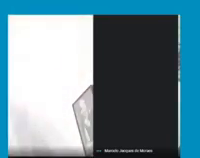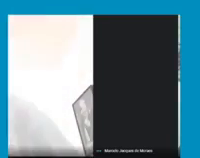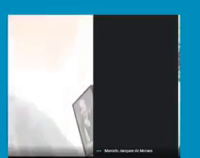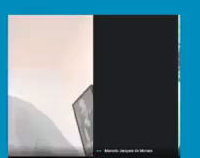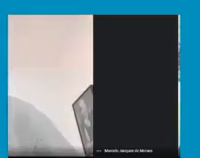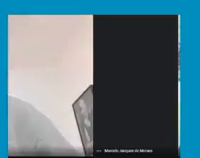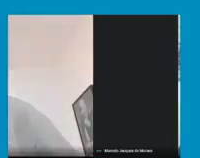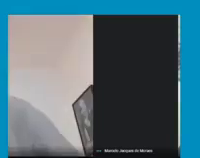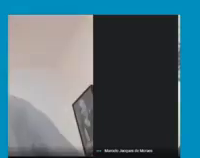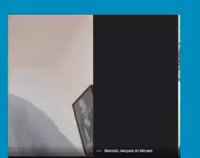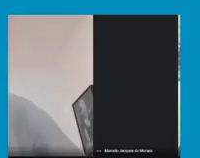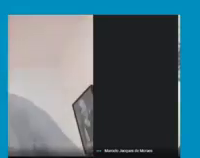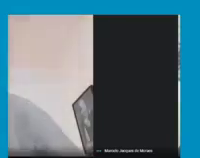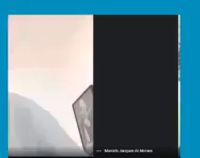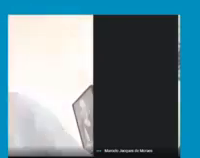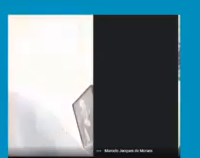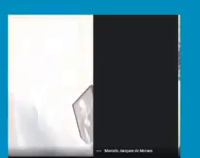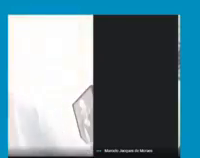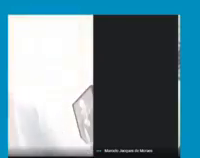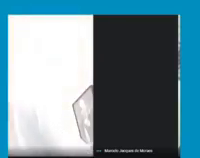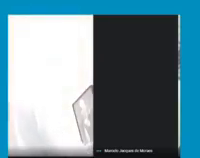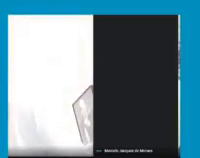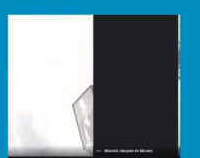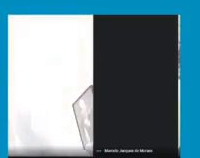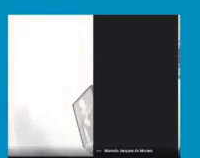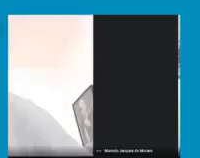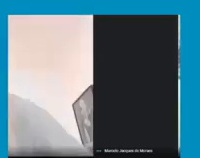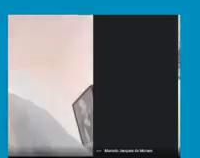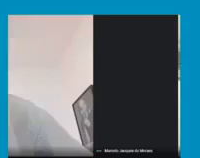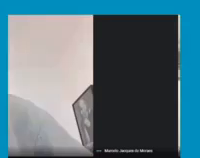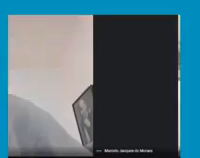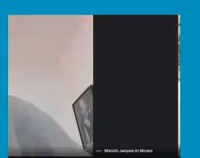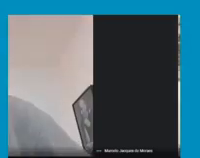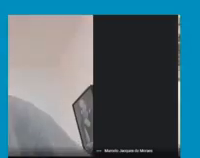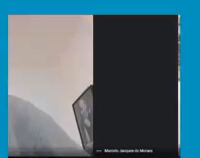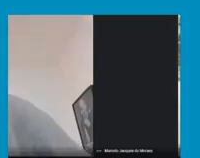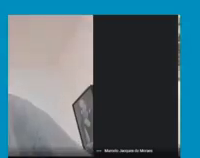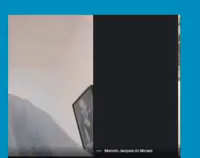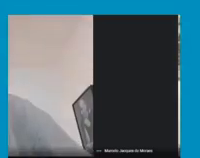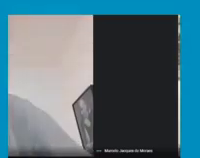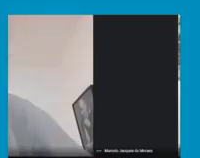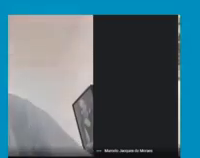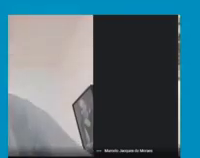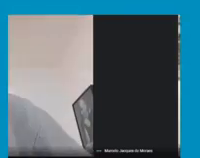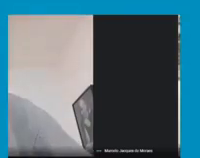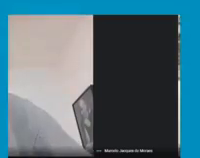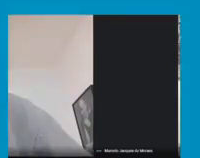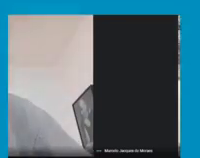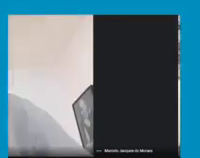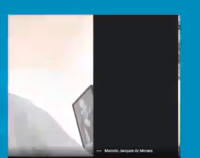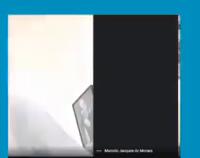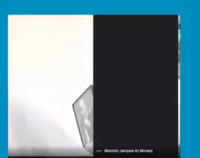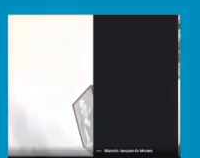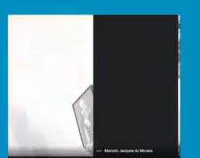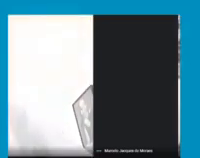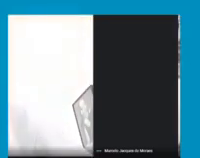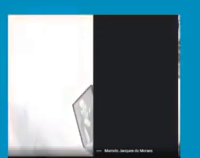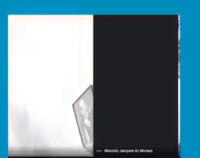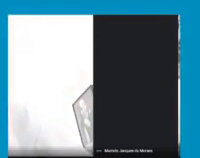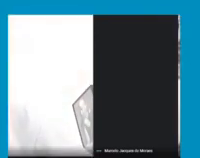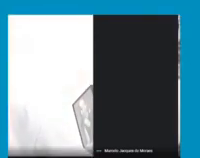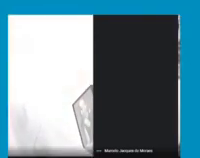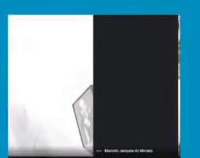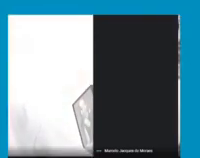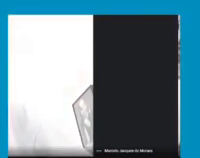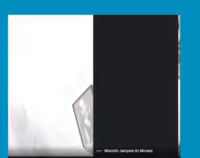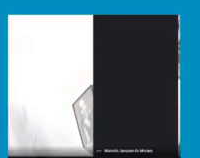ainda, o Acorda Crioulo. Eu estou junto com o Ivanir, um trabalho agora que eu vou fazer com ele. Opa!